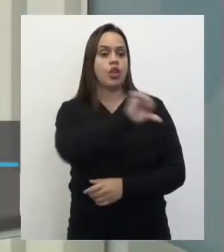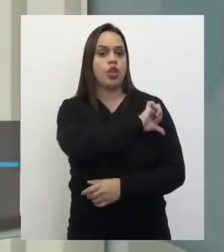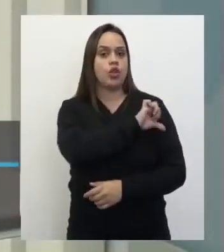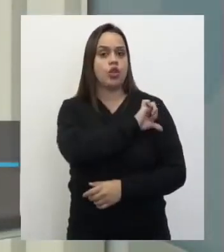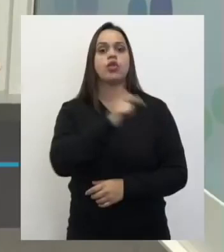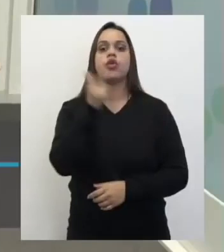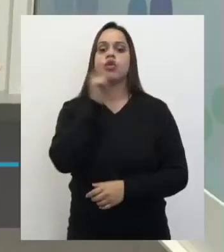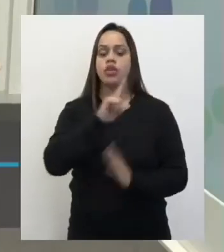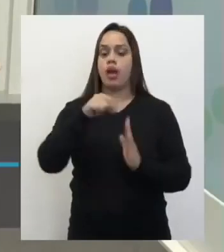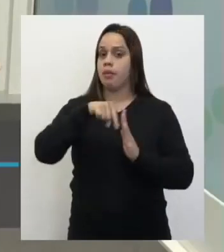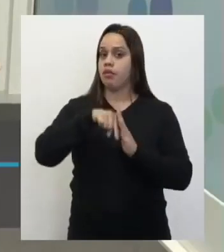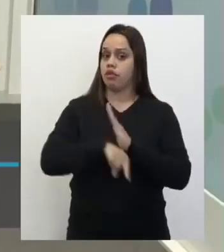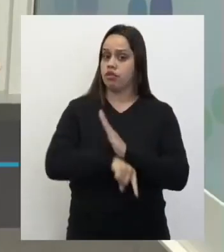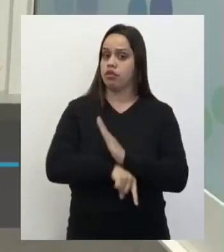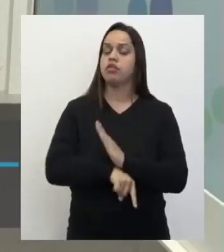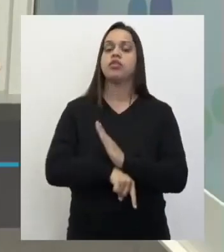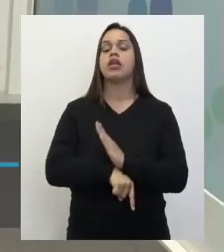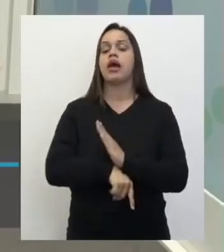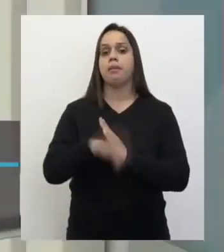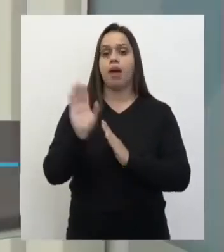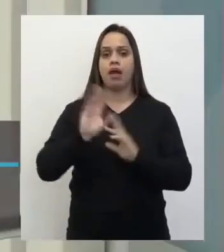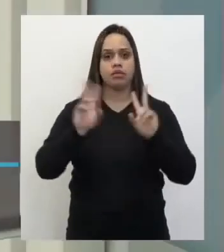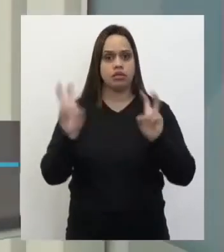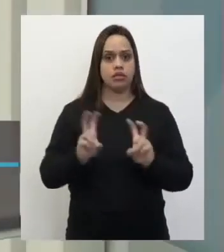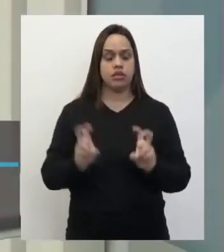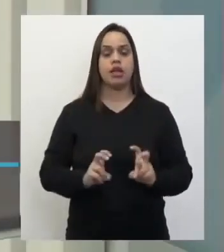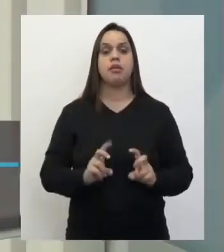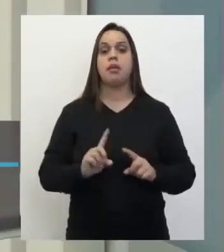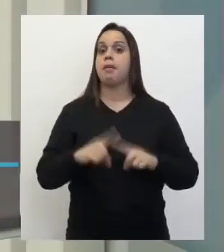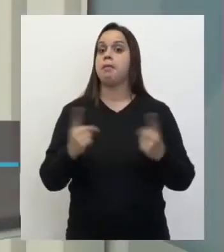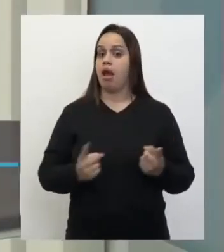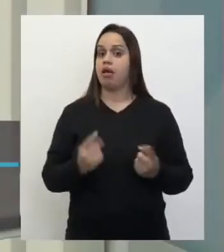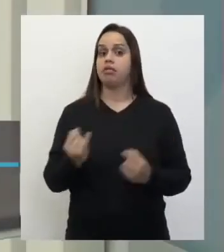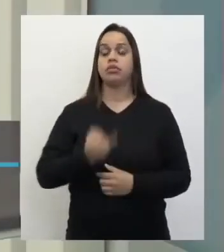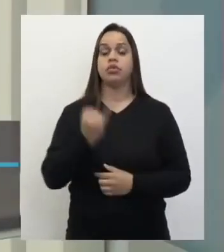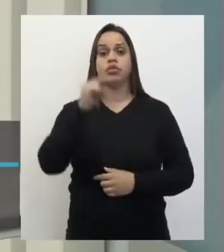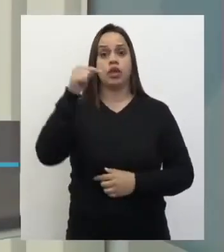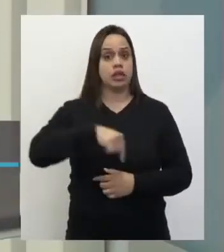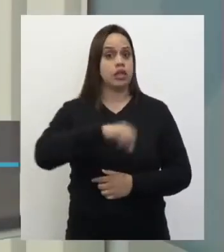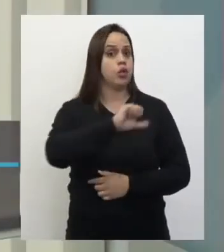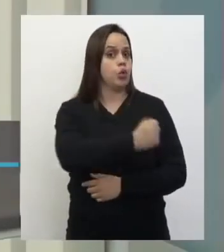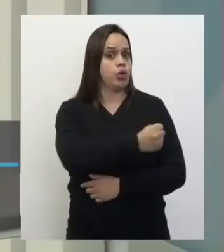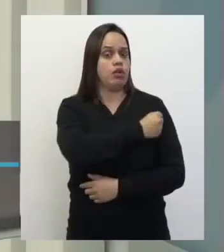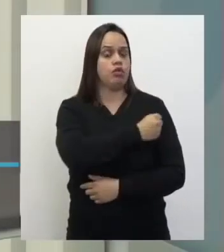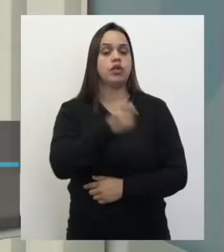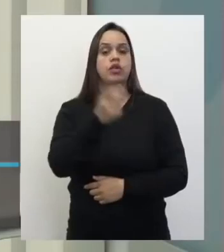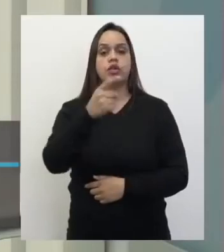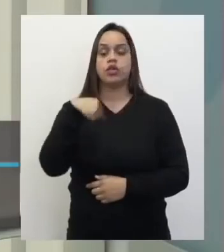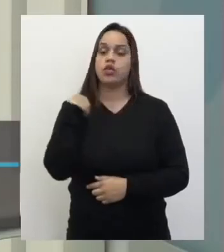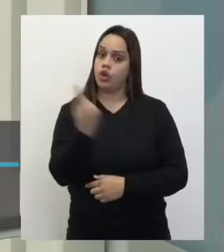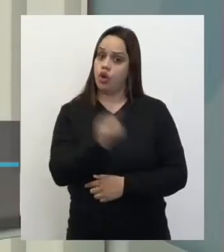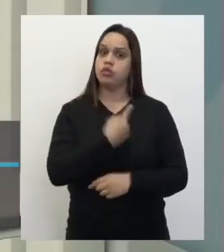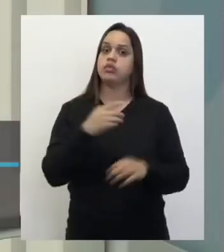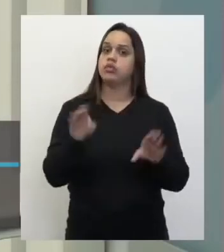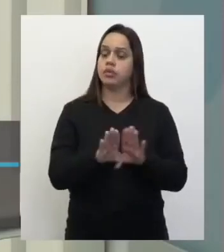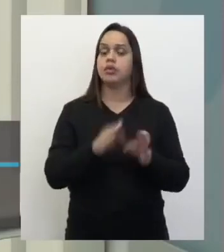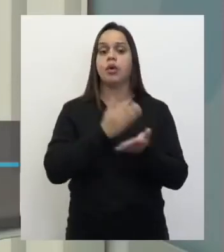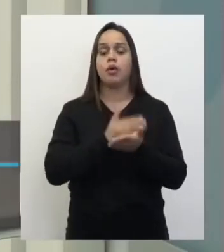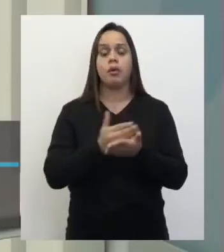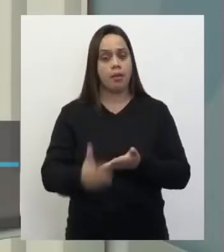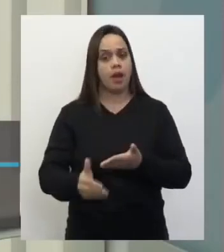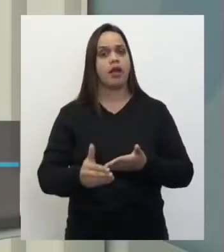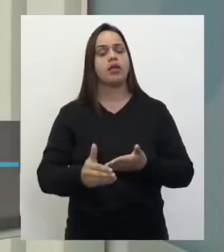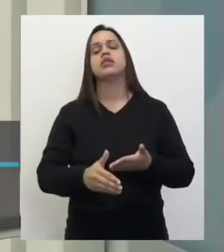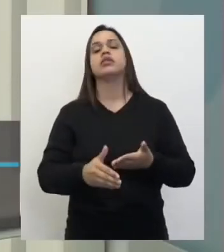um aprofundamento mais dessas questões, mas é importante que aqui no 8º ano também a gente já trabalhe um